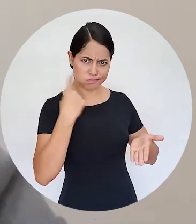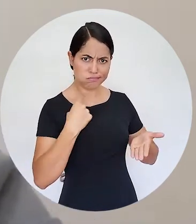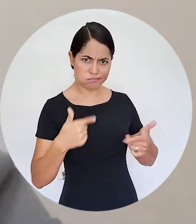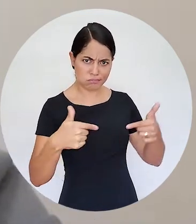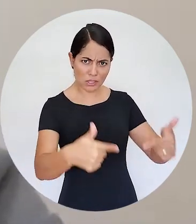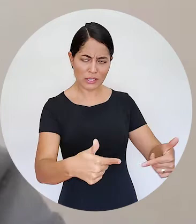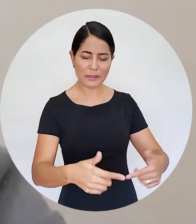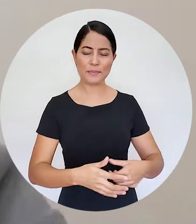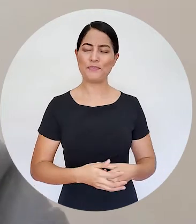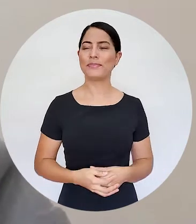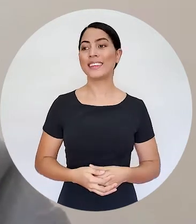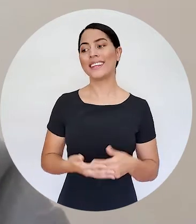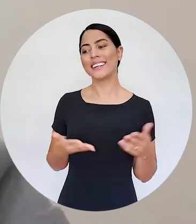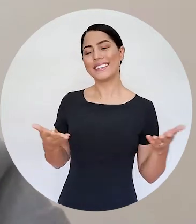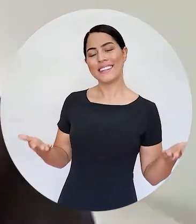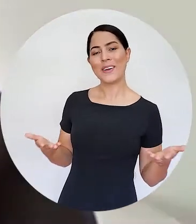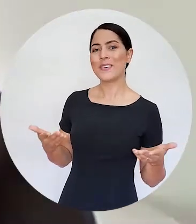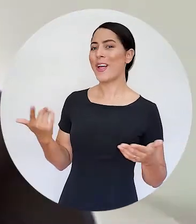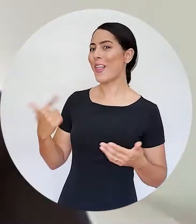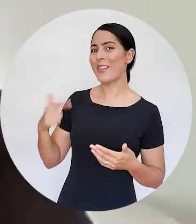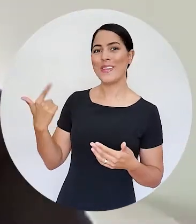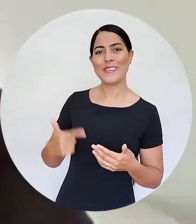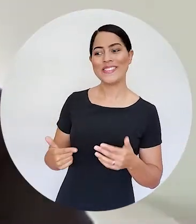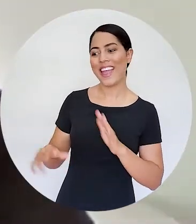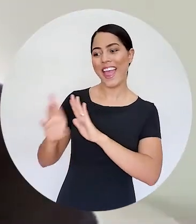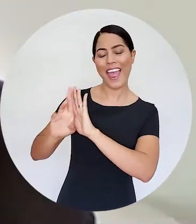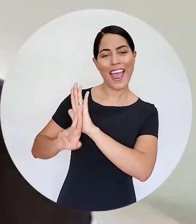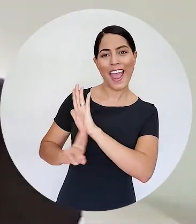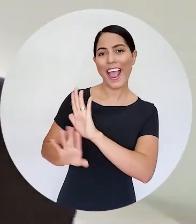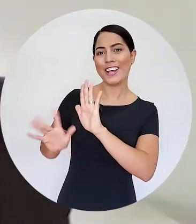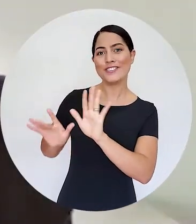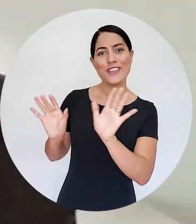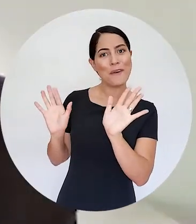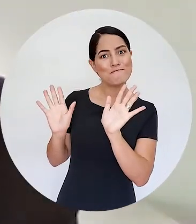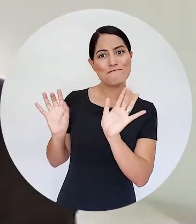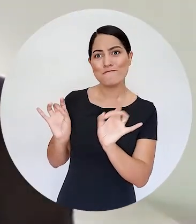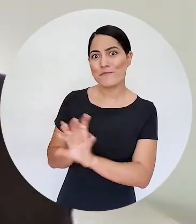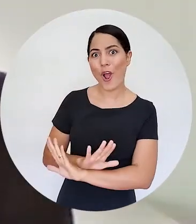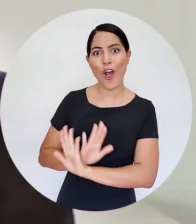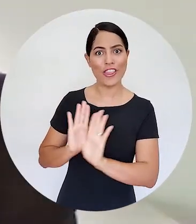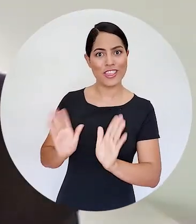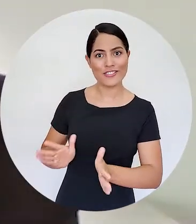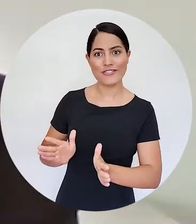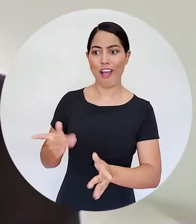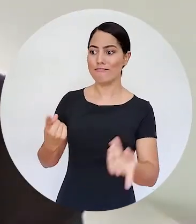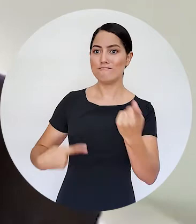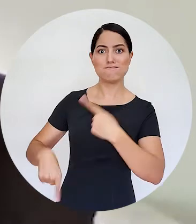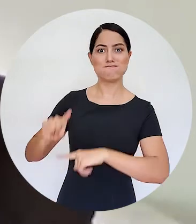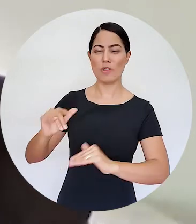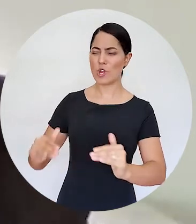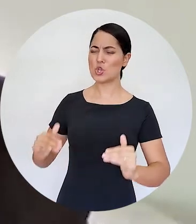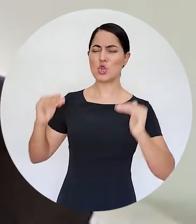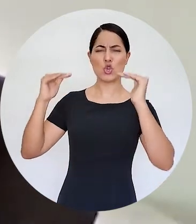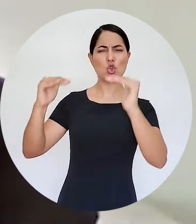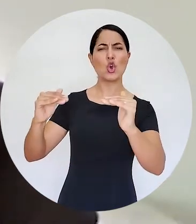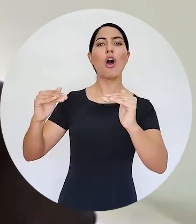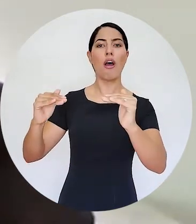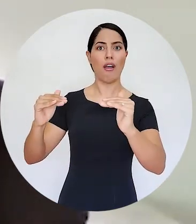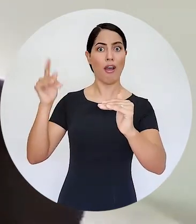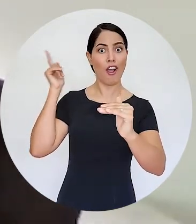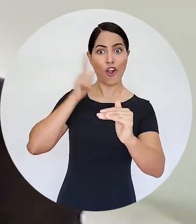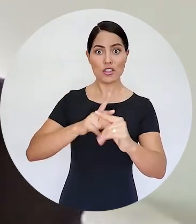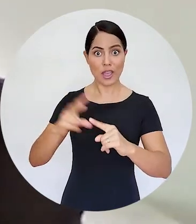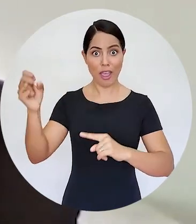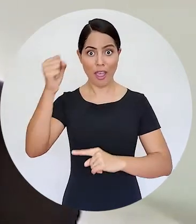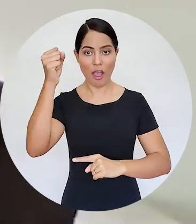carreira por exemplo Tá bom eu costumo dizer que não existe receita pronta para o sucesso na verdade o